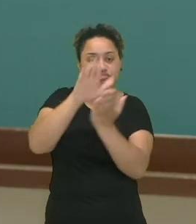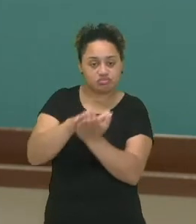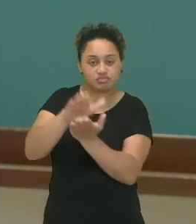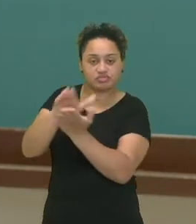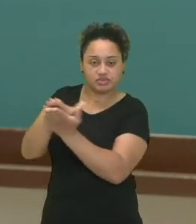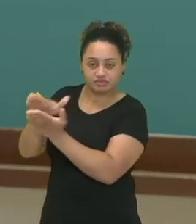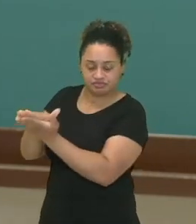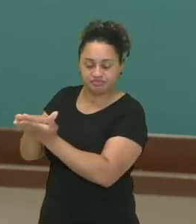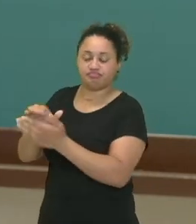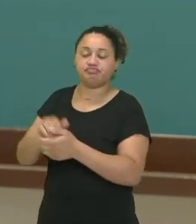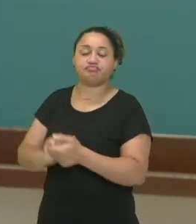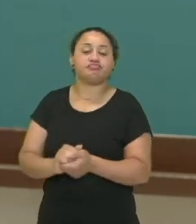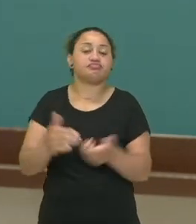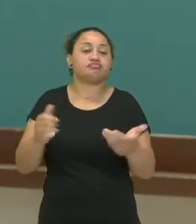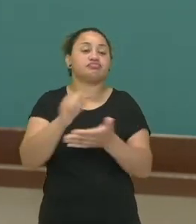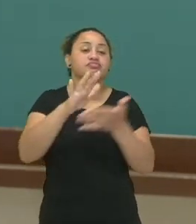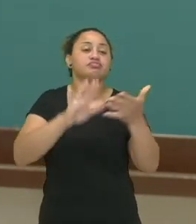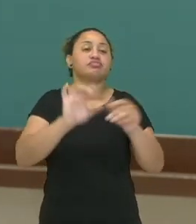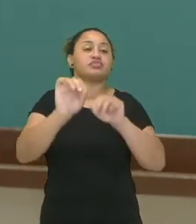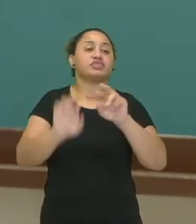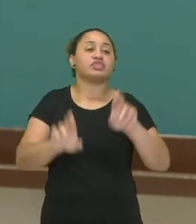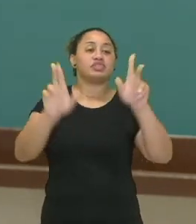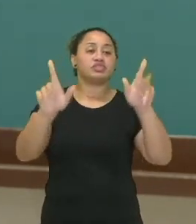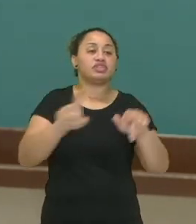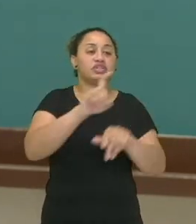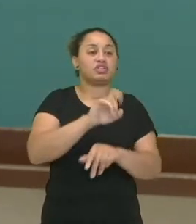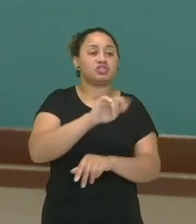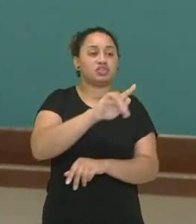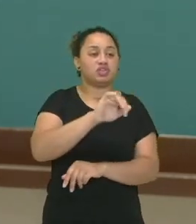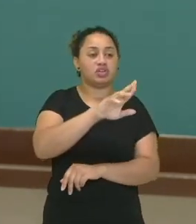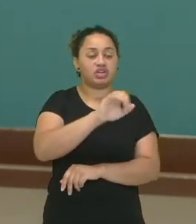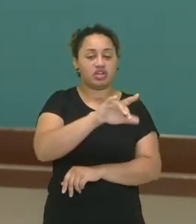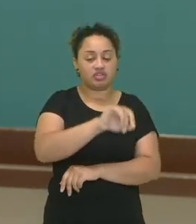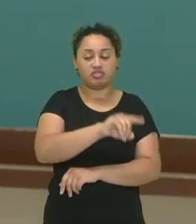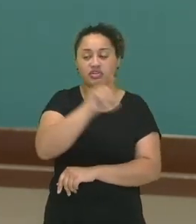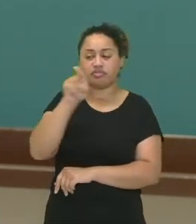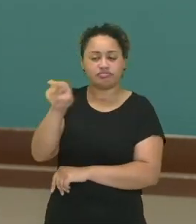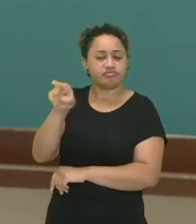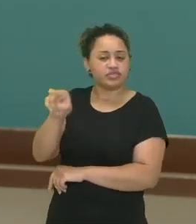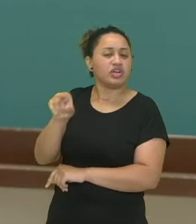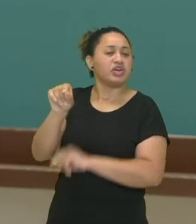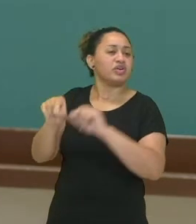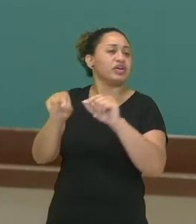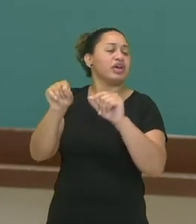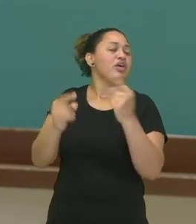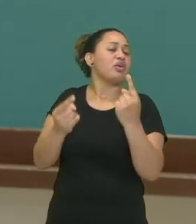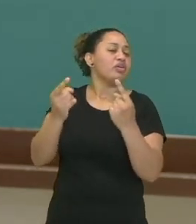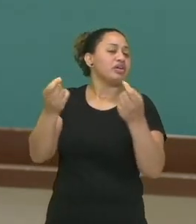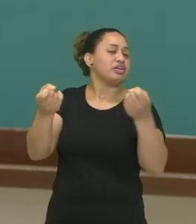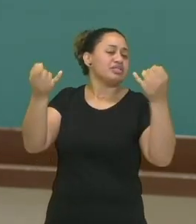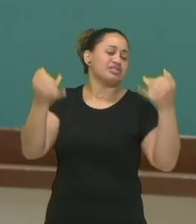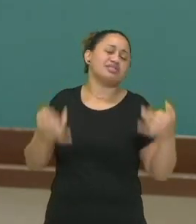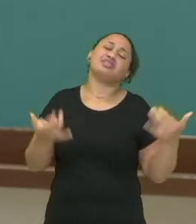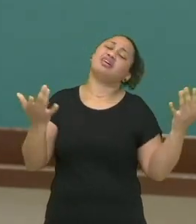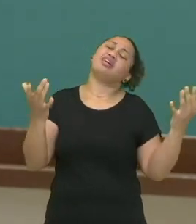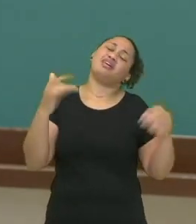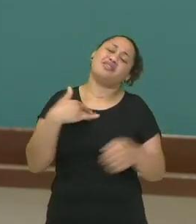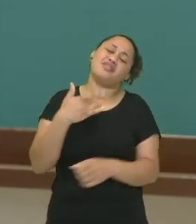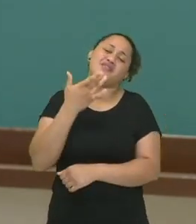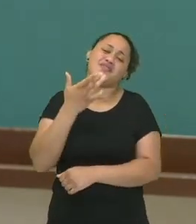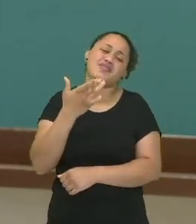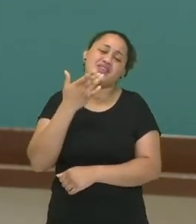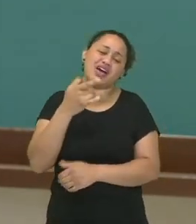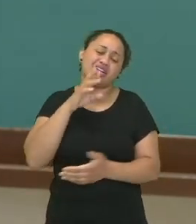Então, atividade. A diferença entre a xilogravura e a cromoxilogravura, explique. Ah, essa tá fácil, né, gente? Vamos